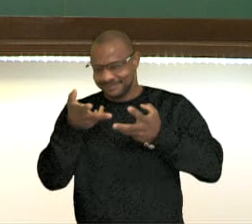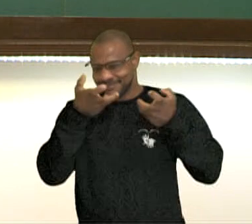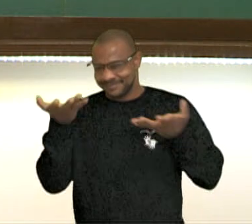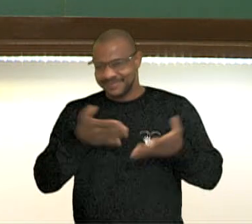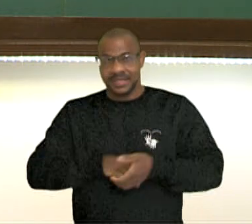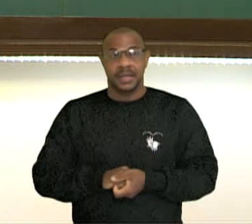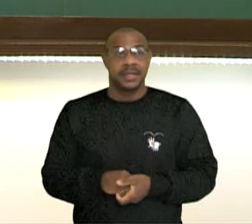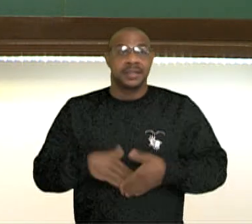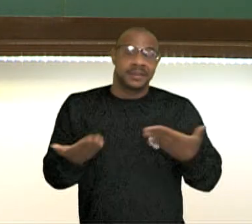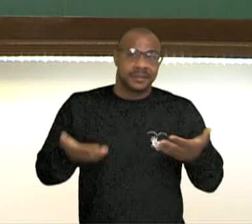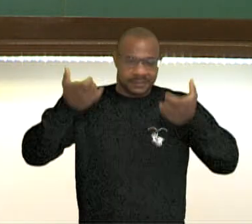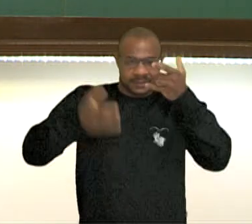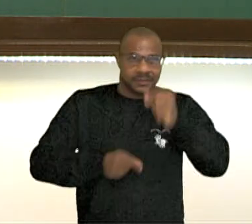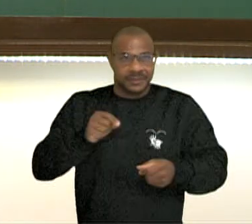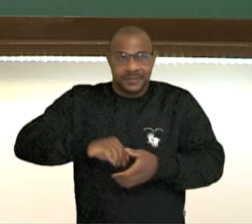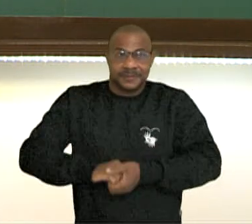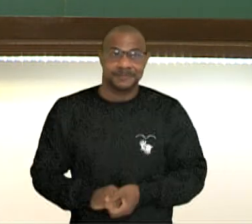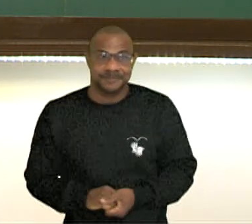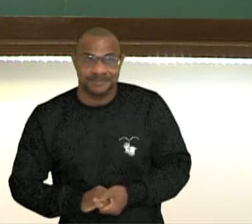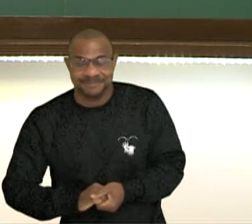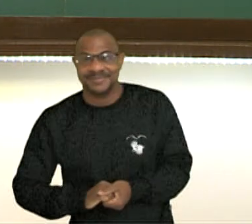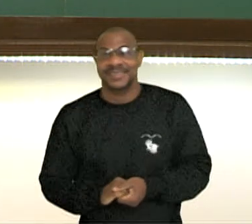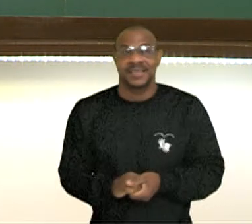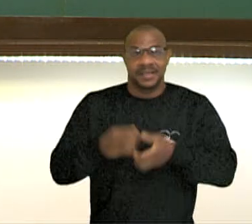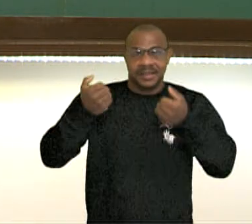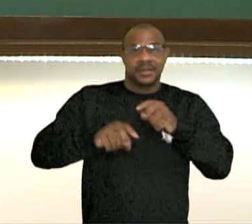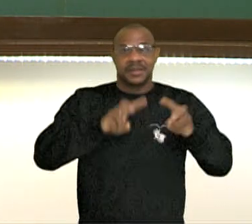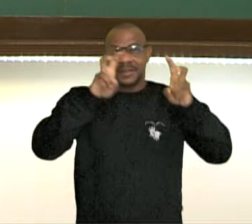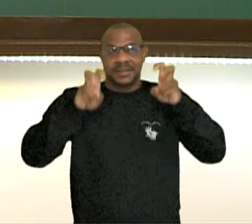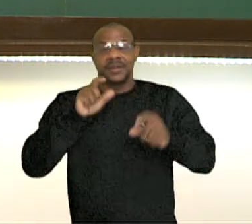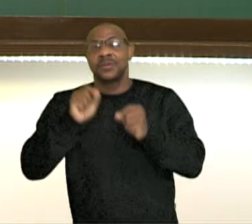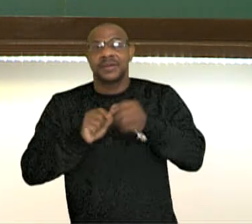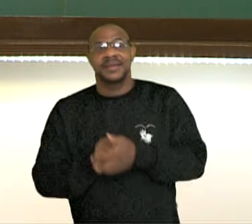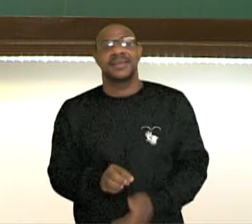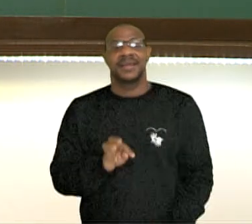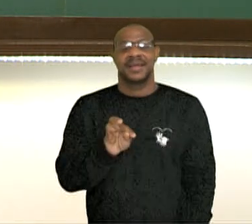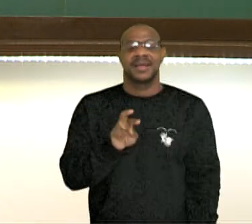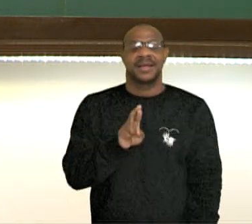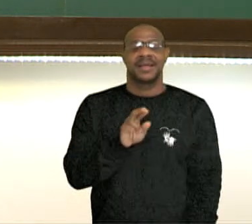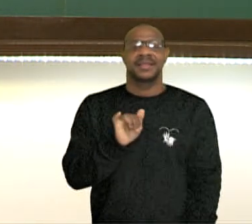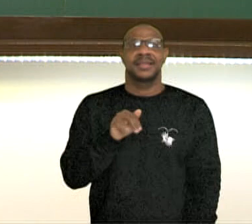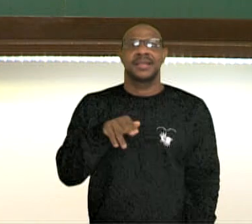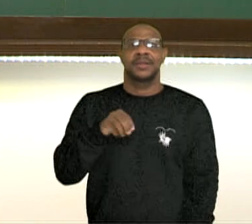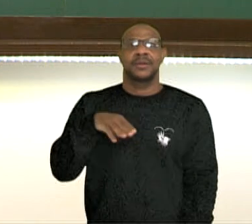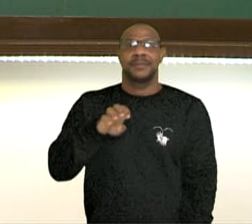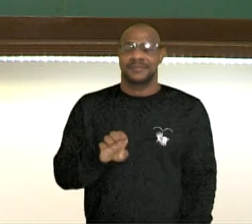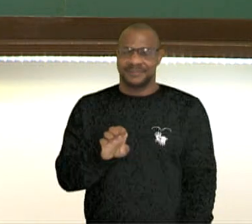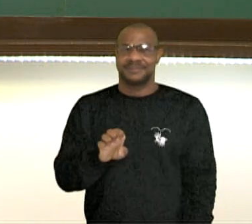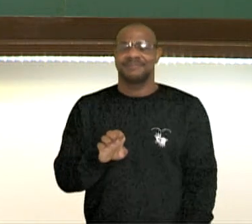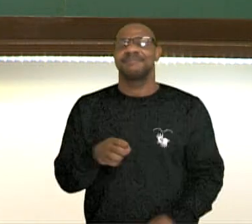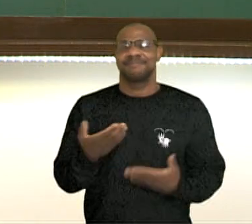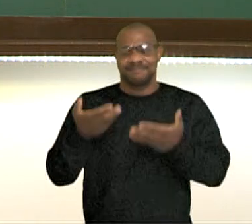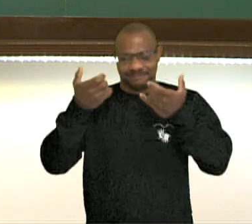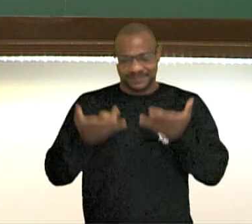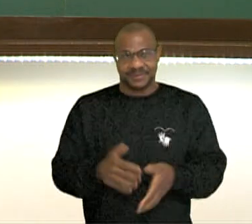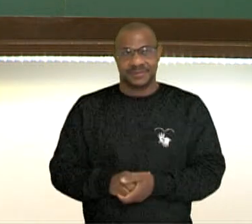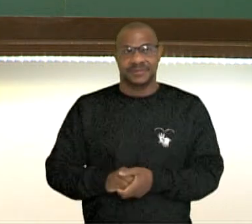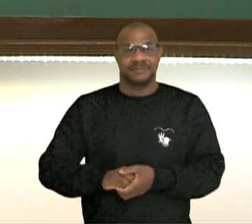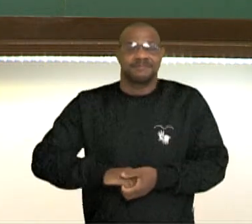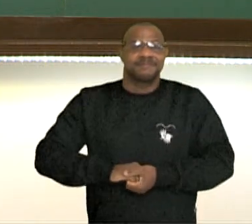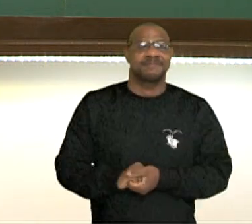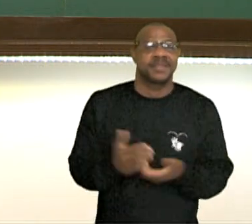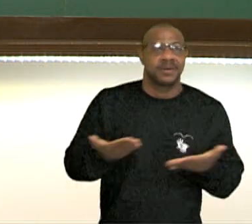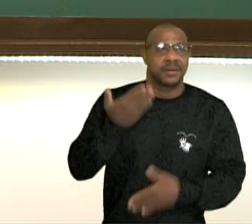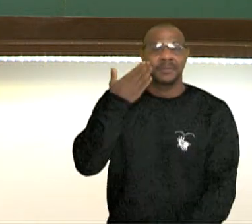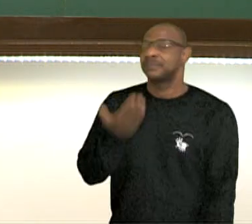que vai trabalhar trinômio quadrado perfeito. Maravilhoso, né? É sim. Eu já vou te mostrar, que é